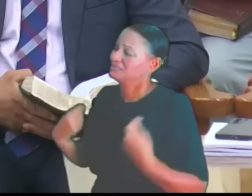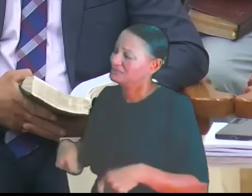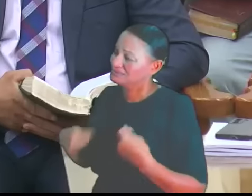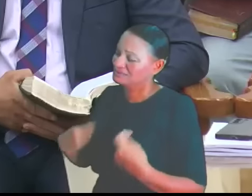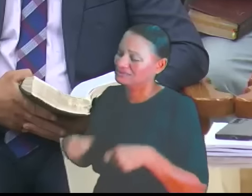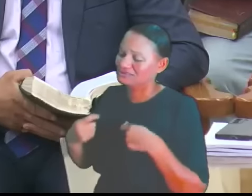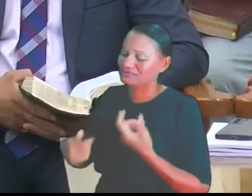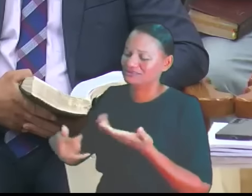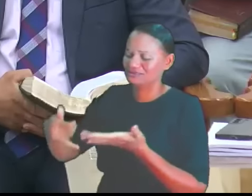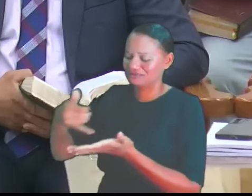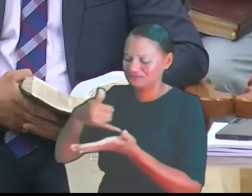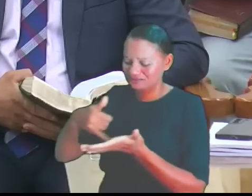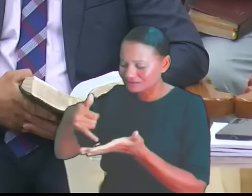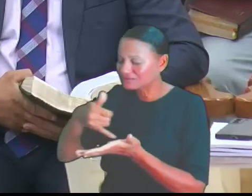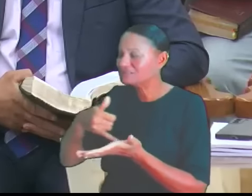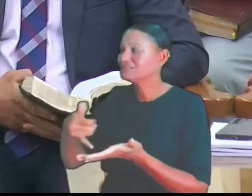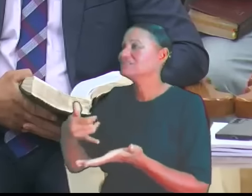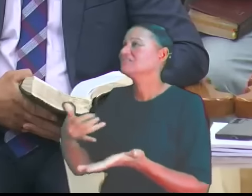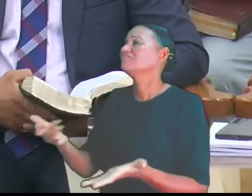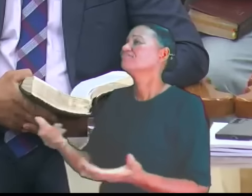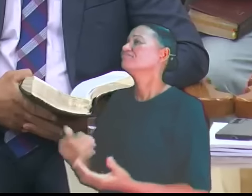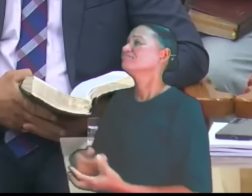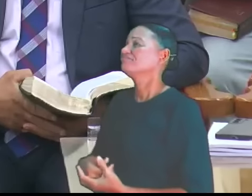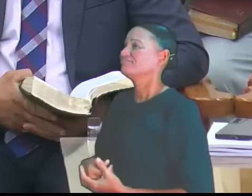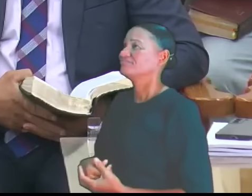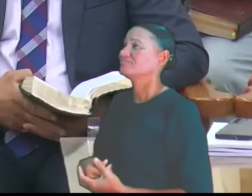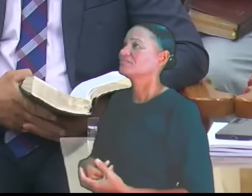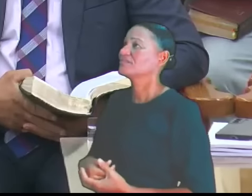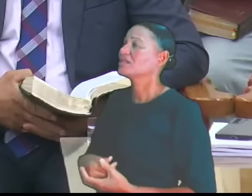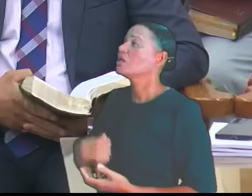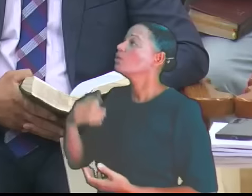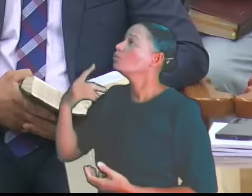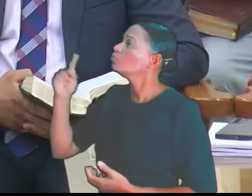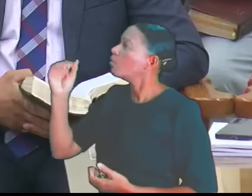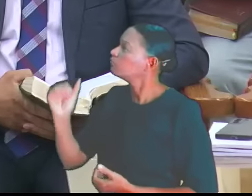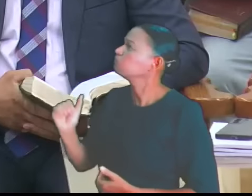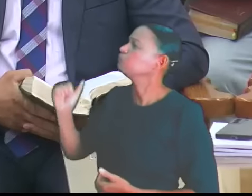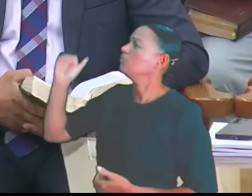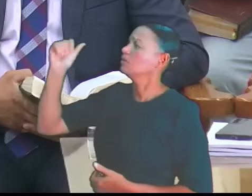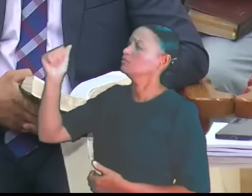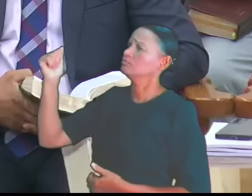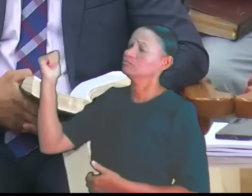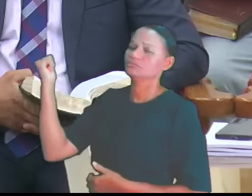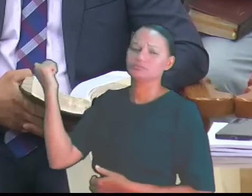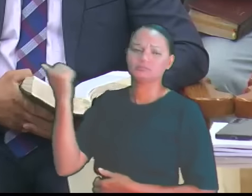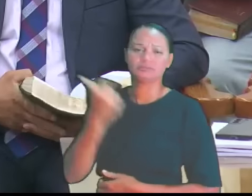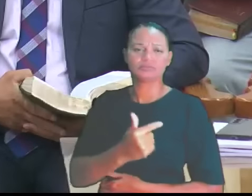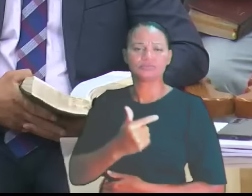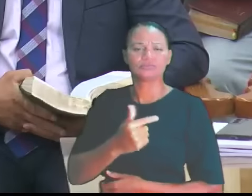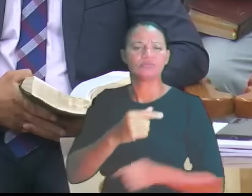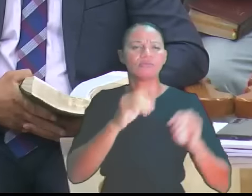de azeite. Tu é maior do que Baal.